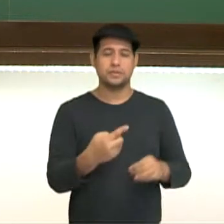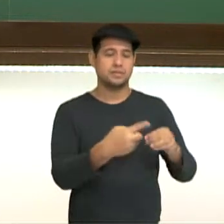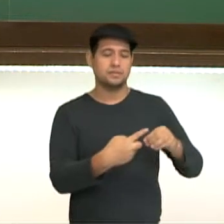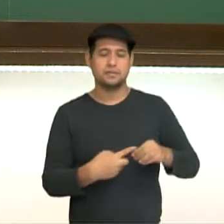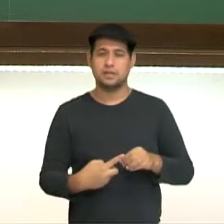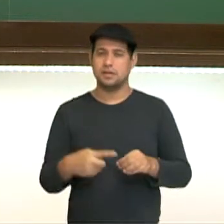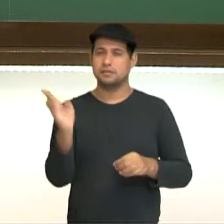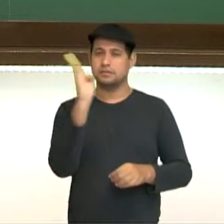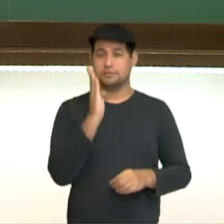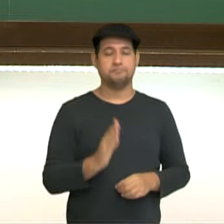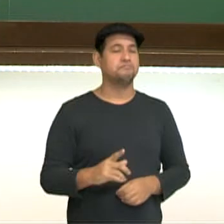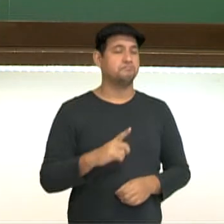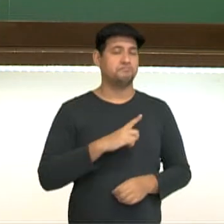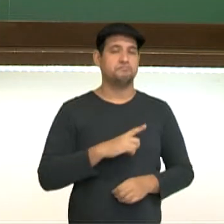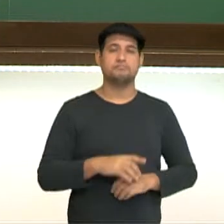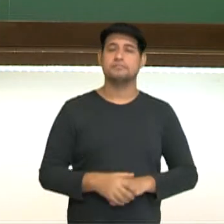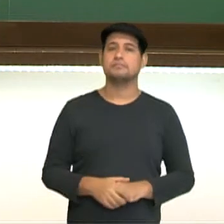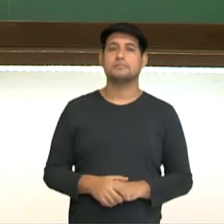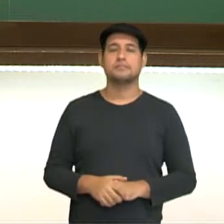Brasil possui.